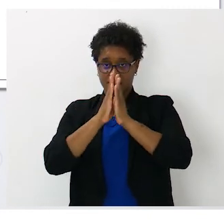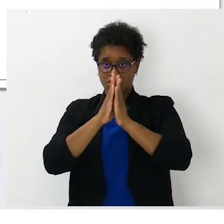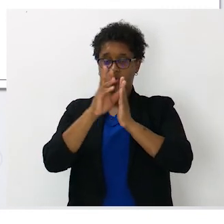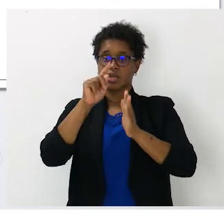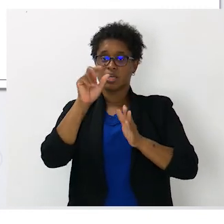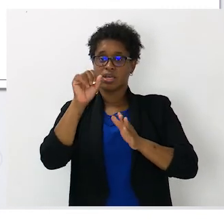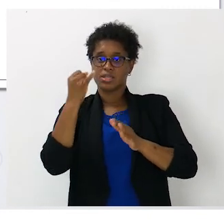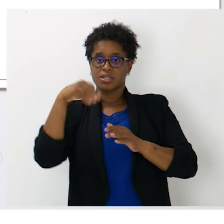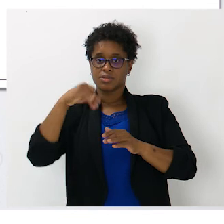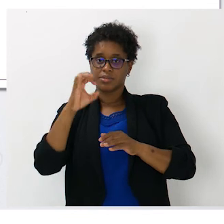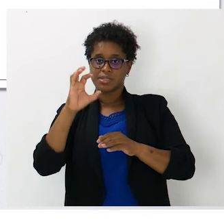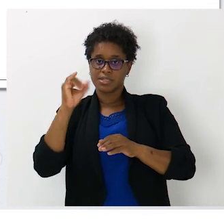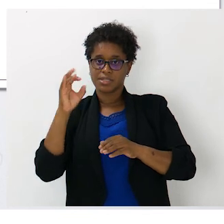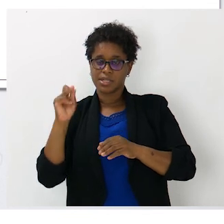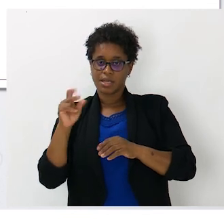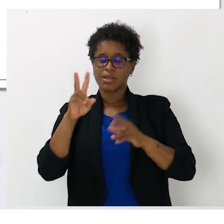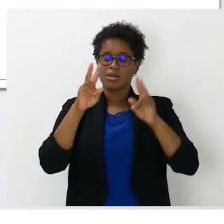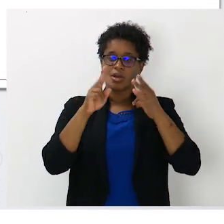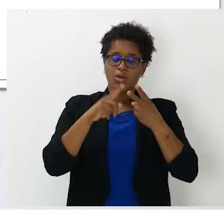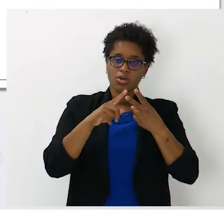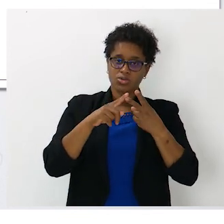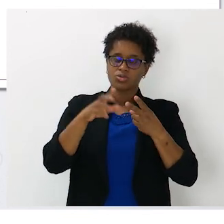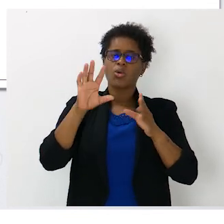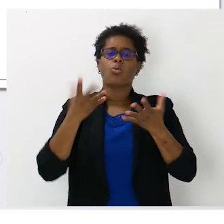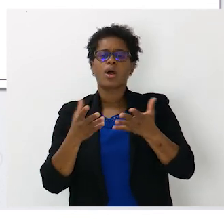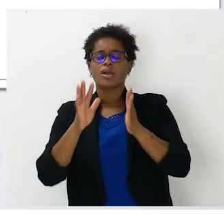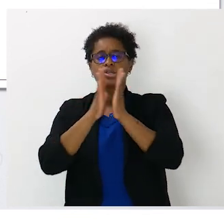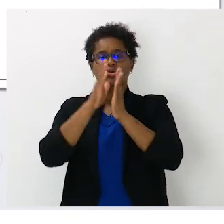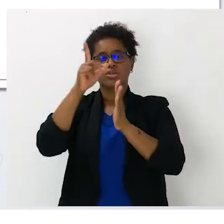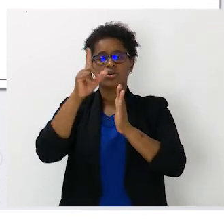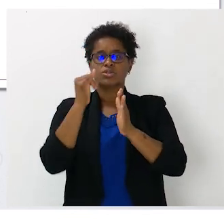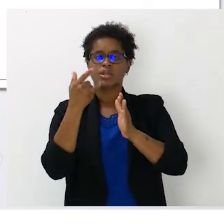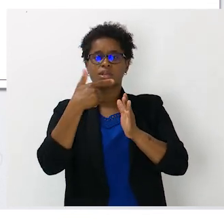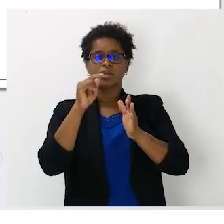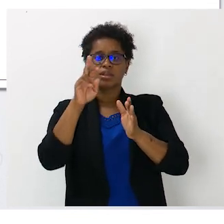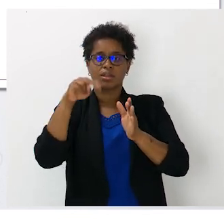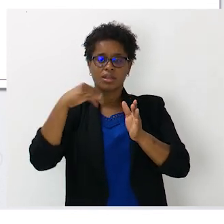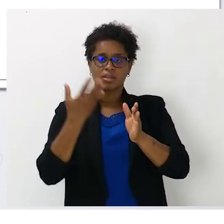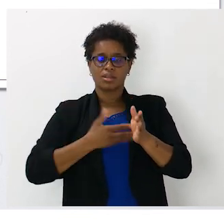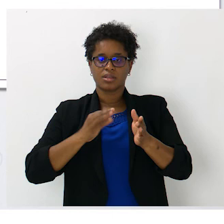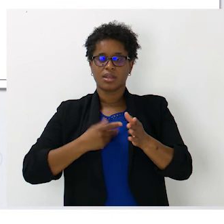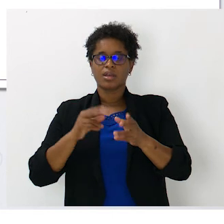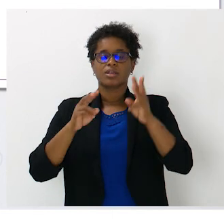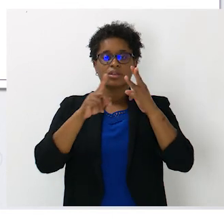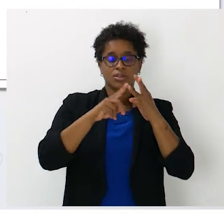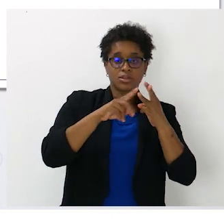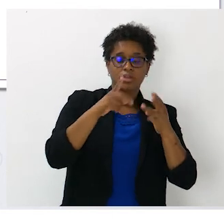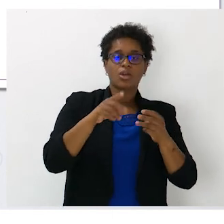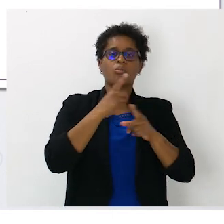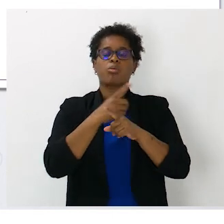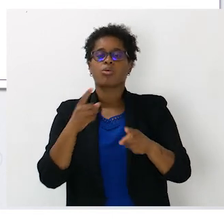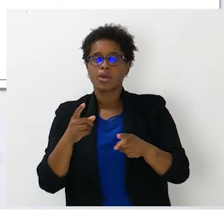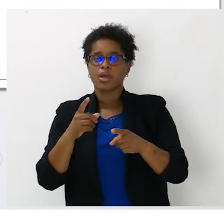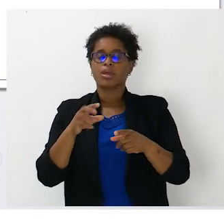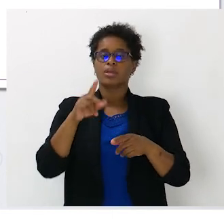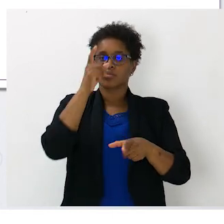egípcia. Segunda, quais são os deuses da Trindade? Terceiro, por